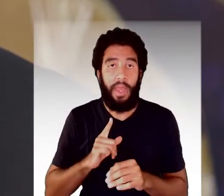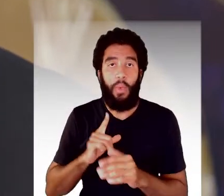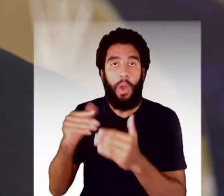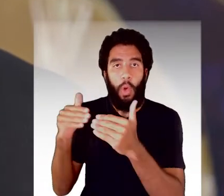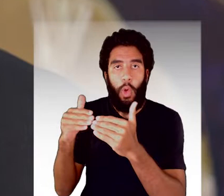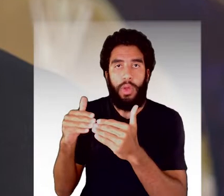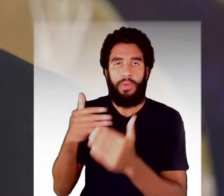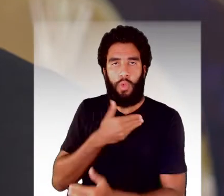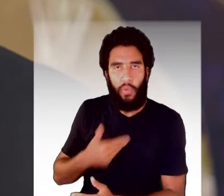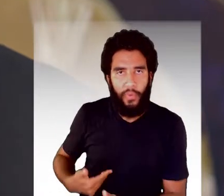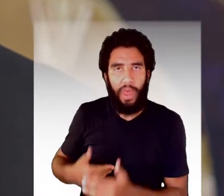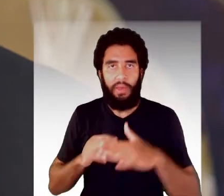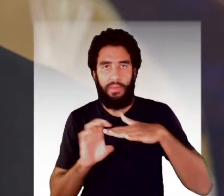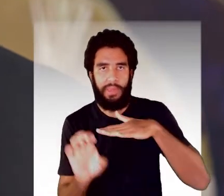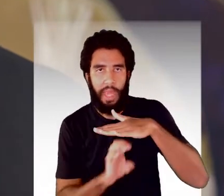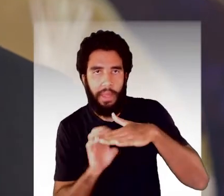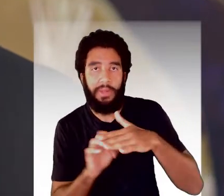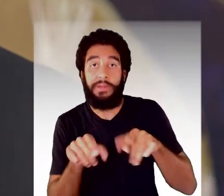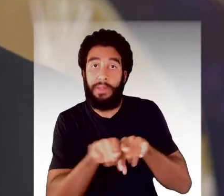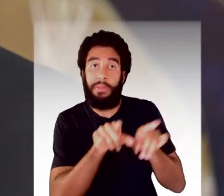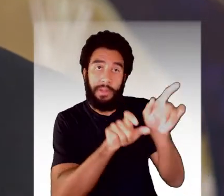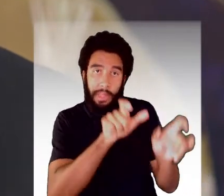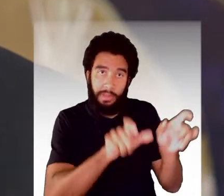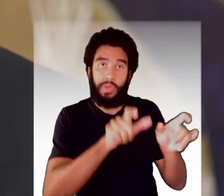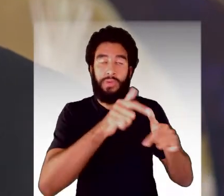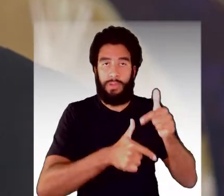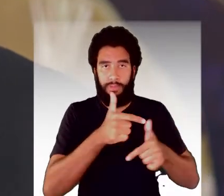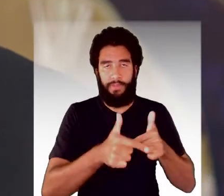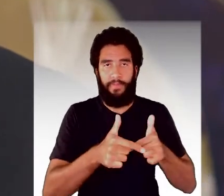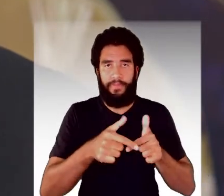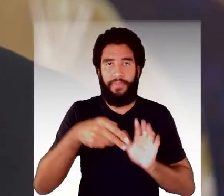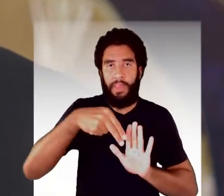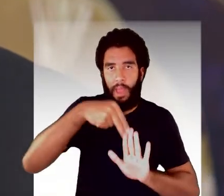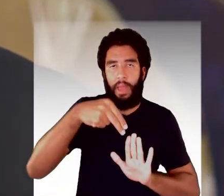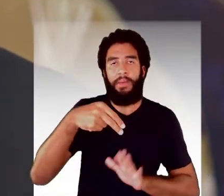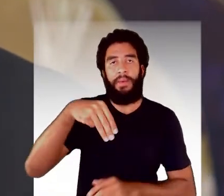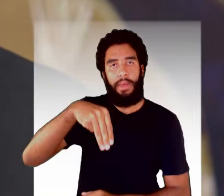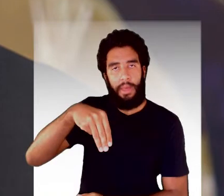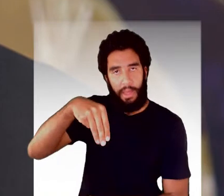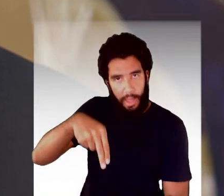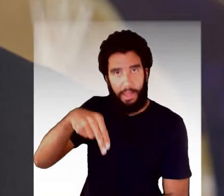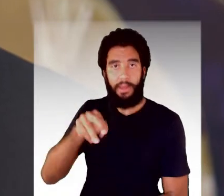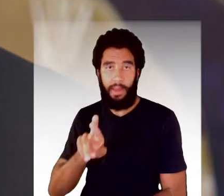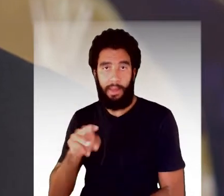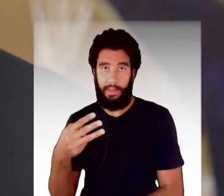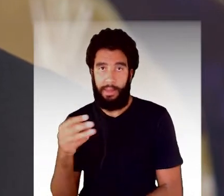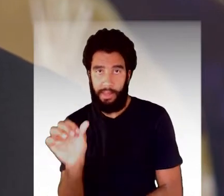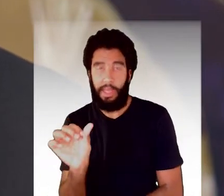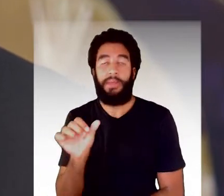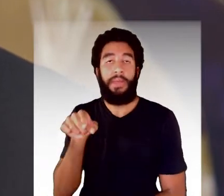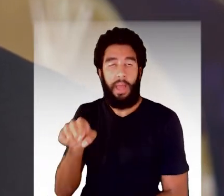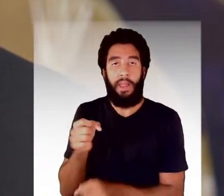uma norma que contou com a concordância do governo, dos trabalhadores e das empresas, e essa